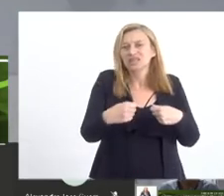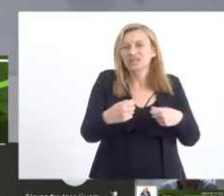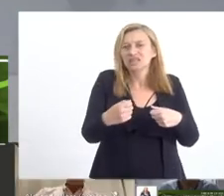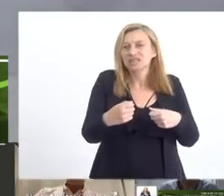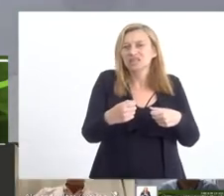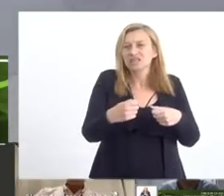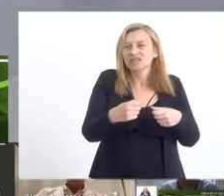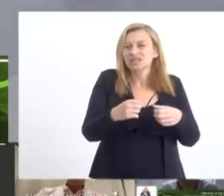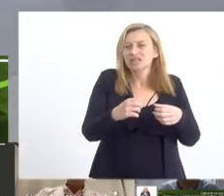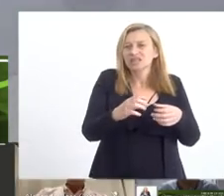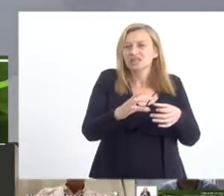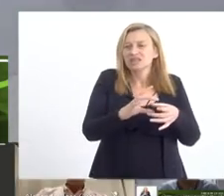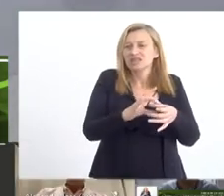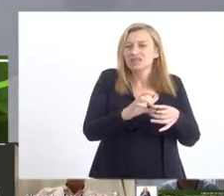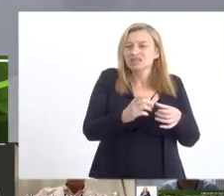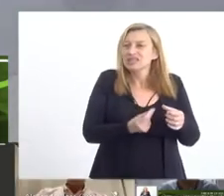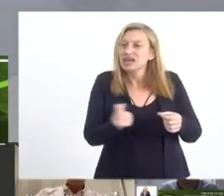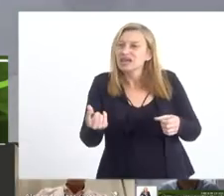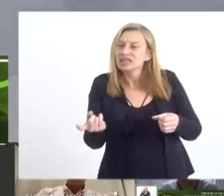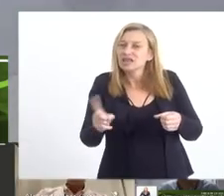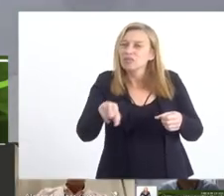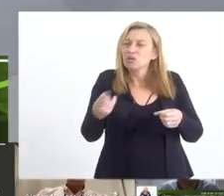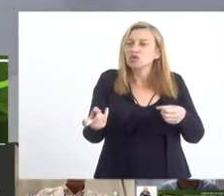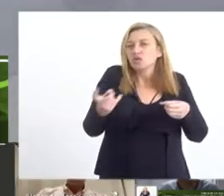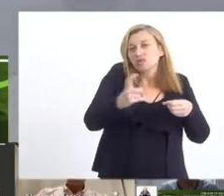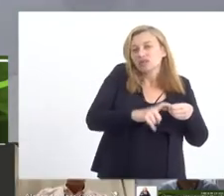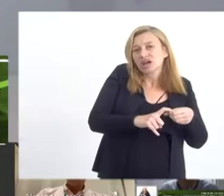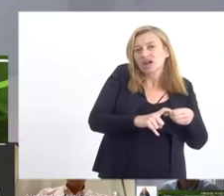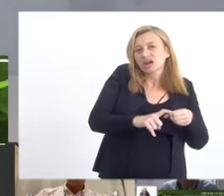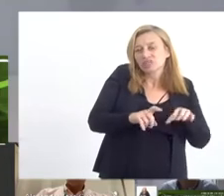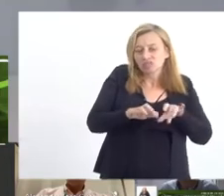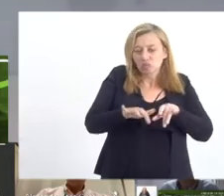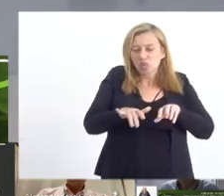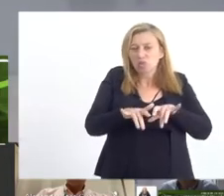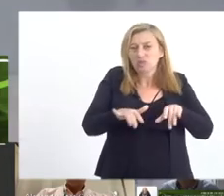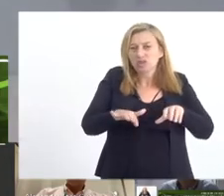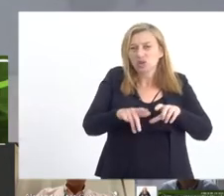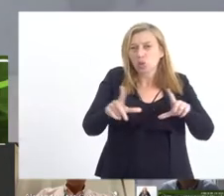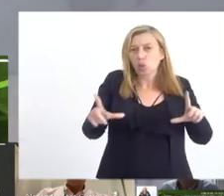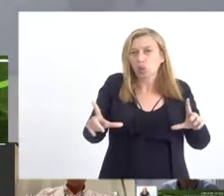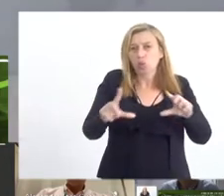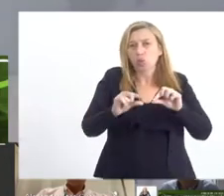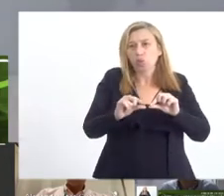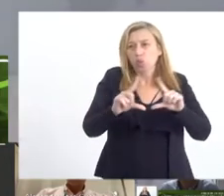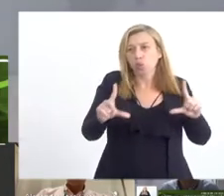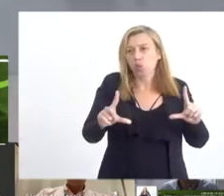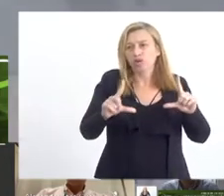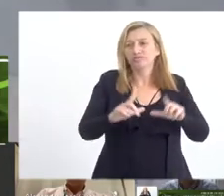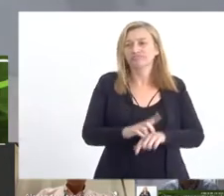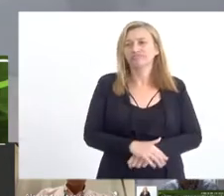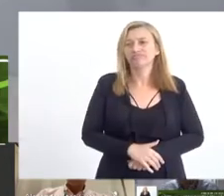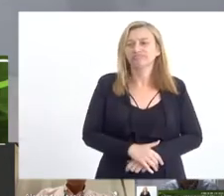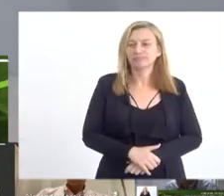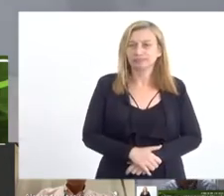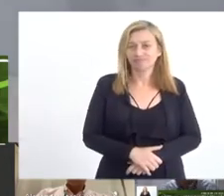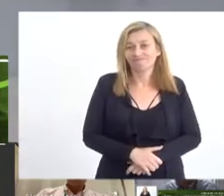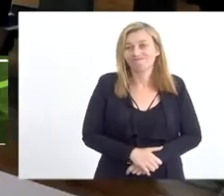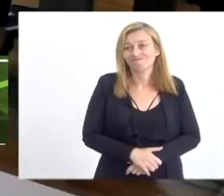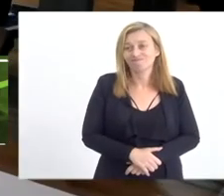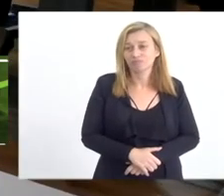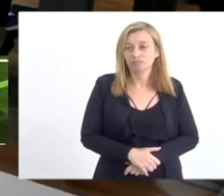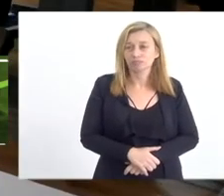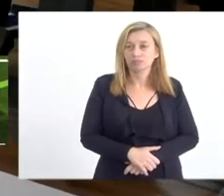computador. Não sei se vocês querem falar sobre outro ponto na pauta, mas acho que isso vai demorar uns 5 minutos aqui.